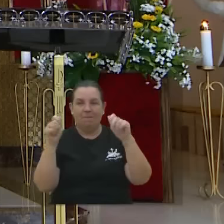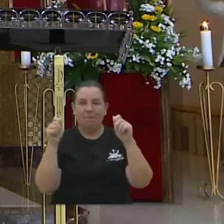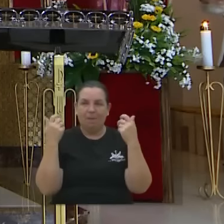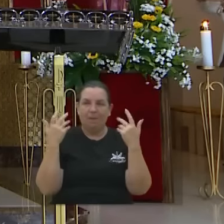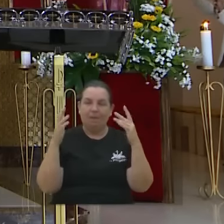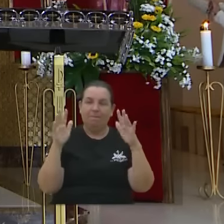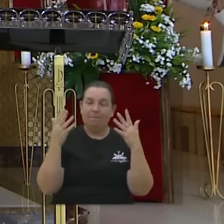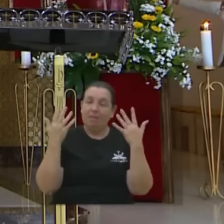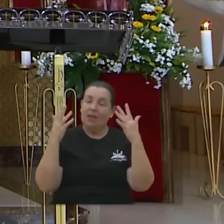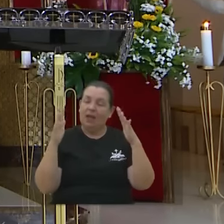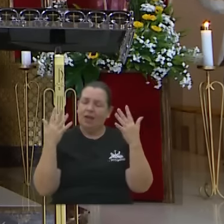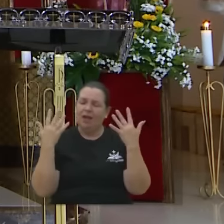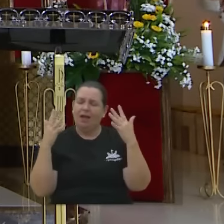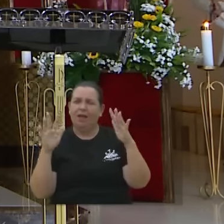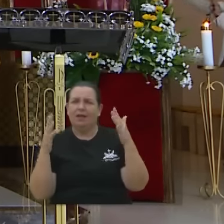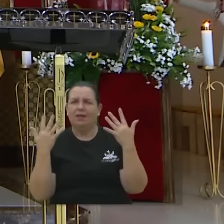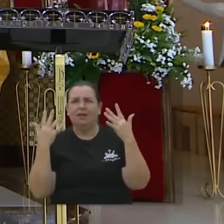aleluia,